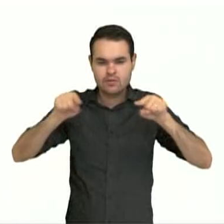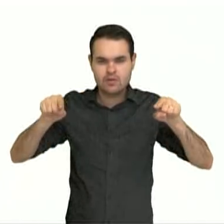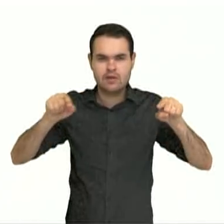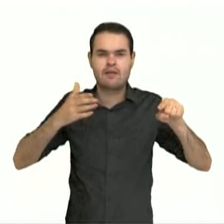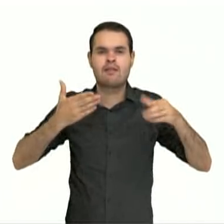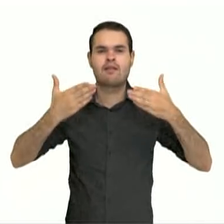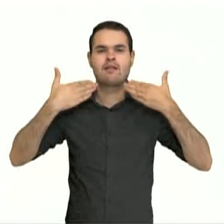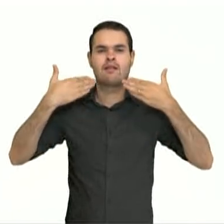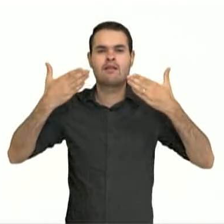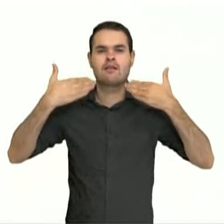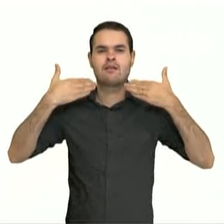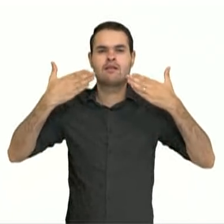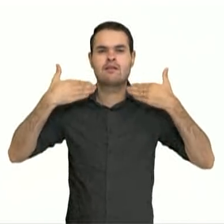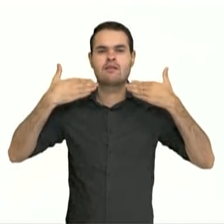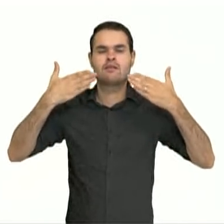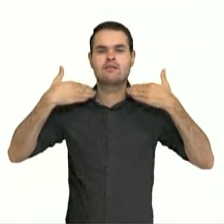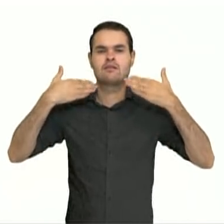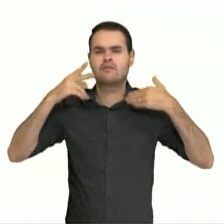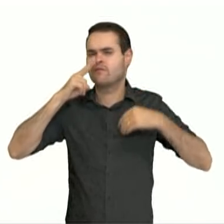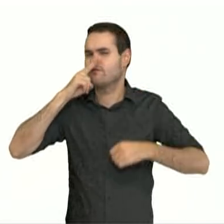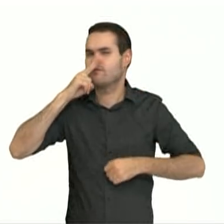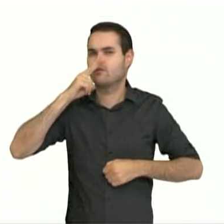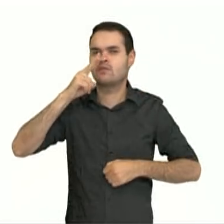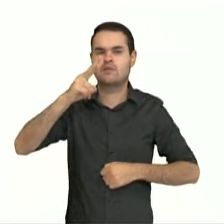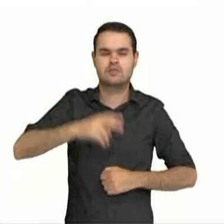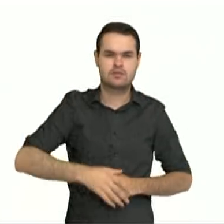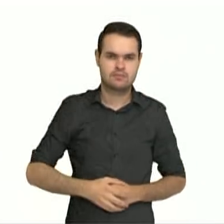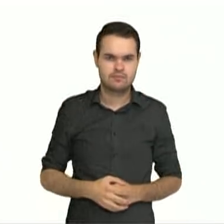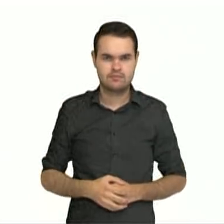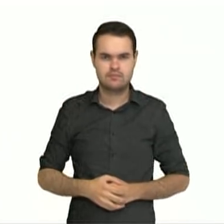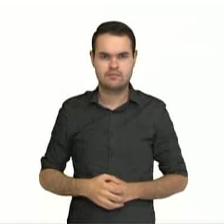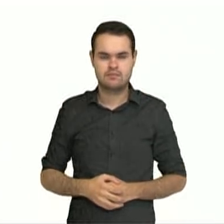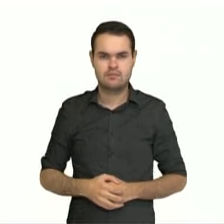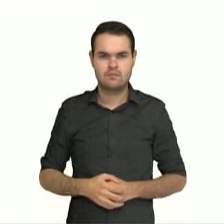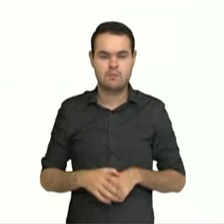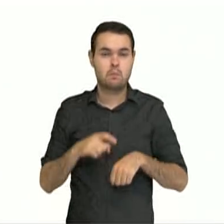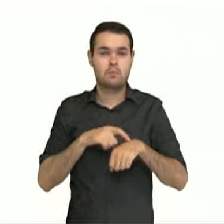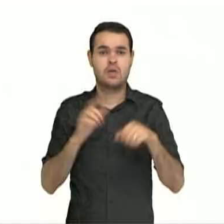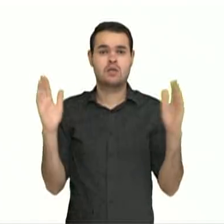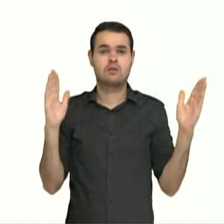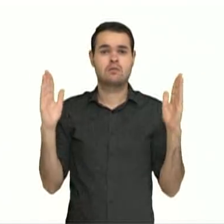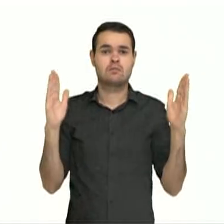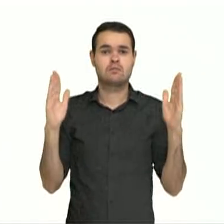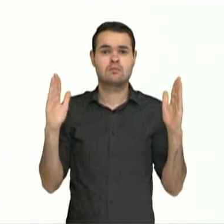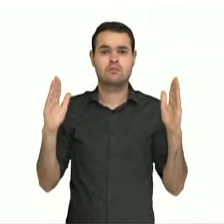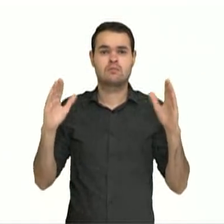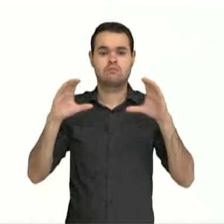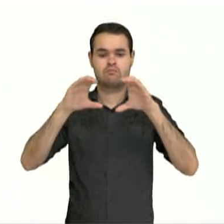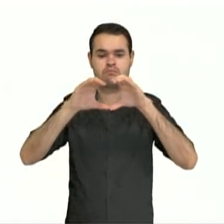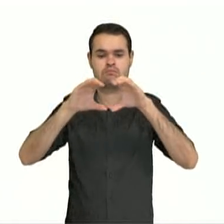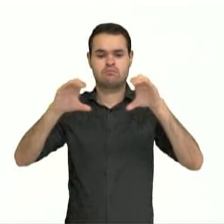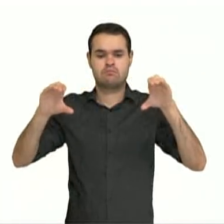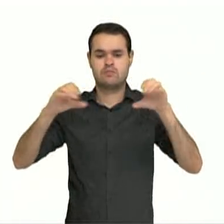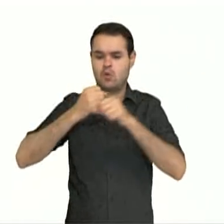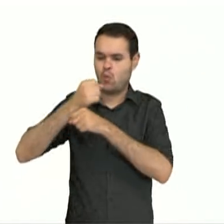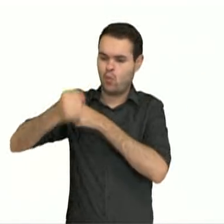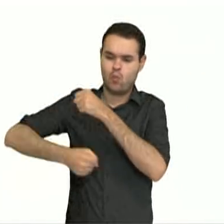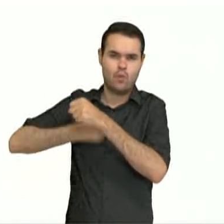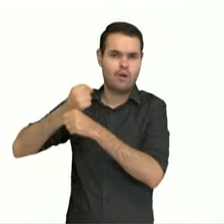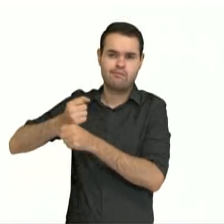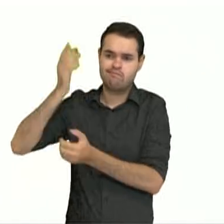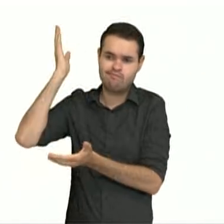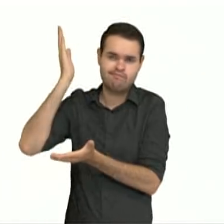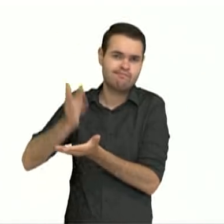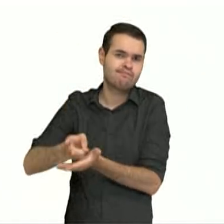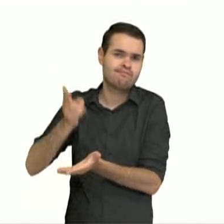tá? Porção mais quente. Qual é o período mais quente da zona tropical? É o ano todo. Ela recebe